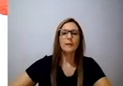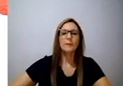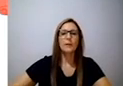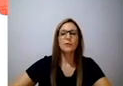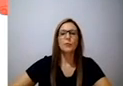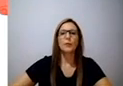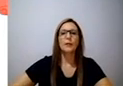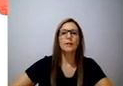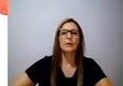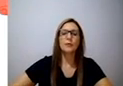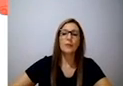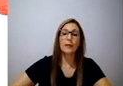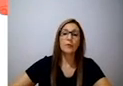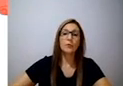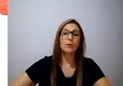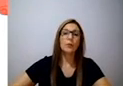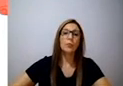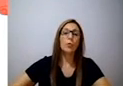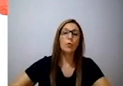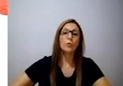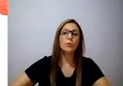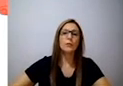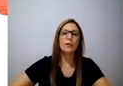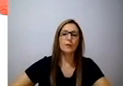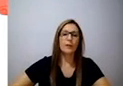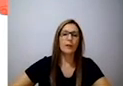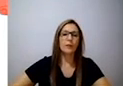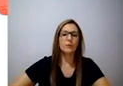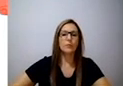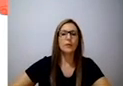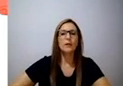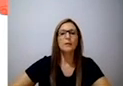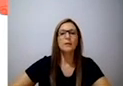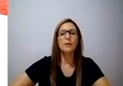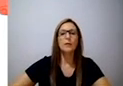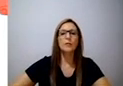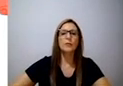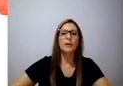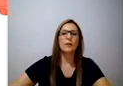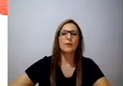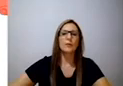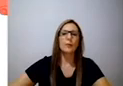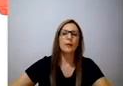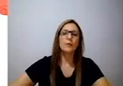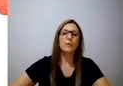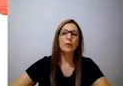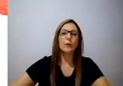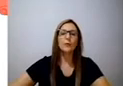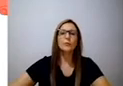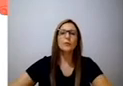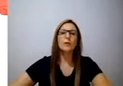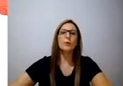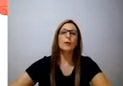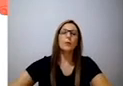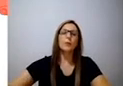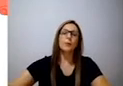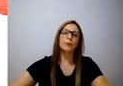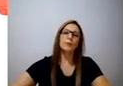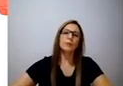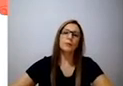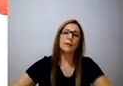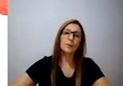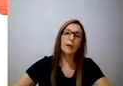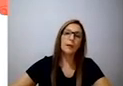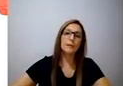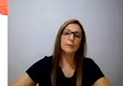Para a espécie humana, o sexo ganhou outros significados, não relacionados apenas com a reprodução e a